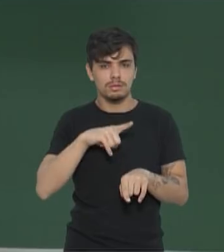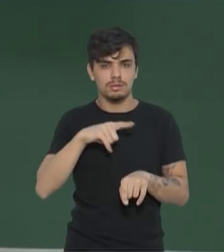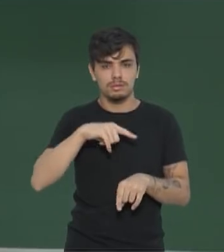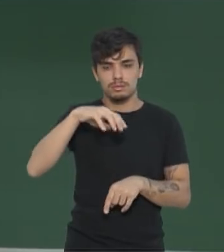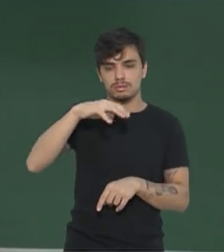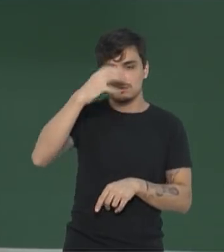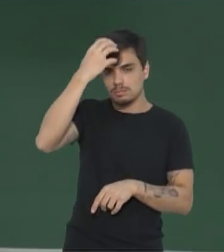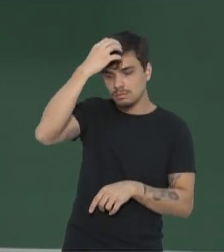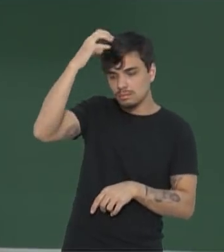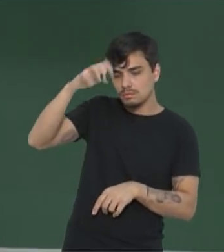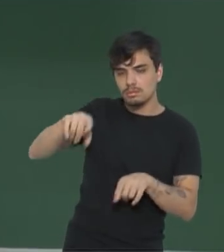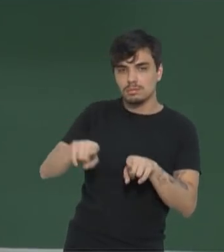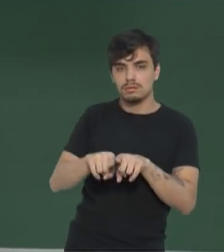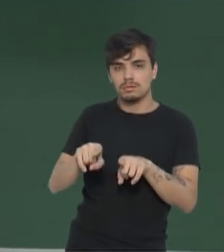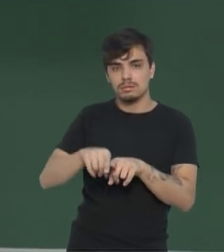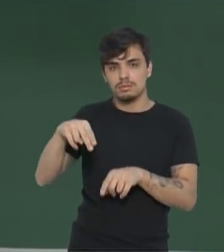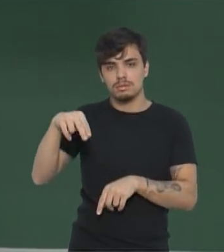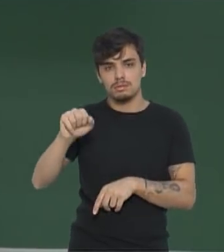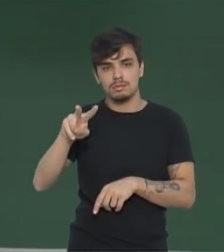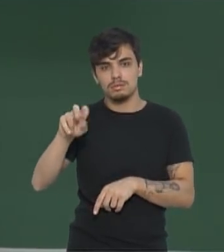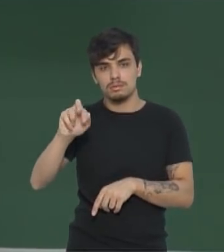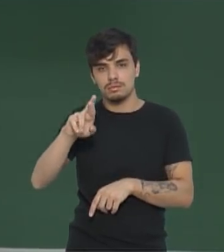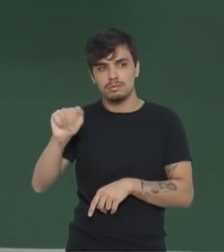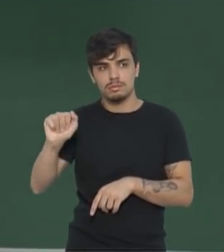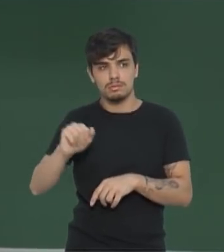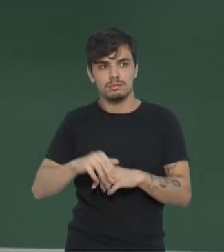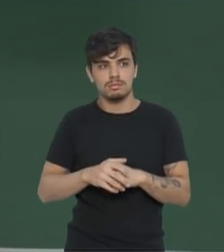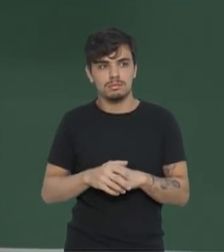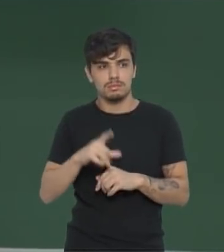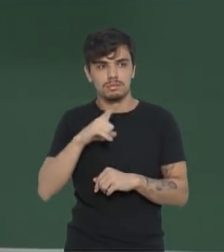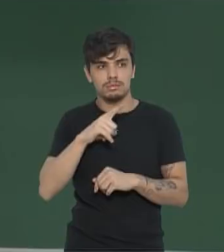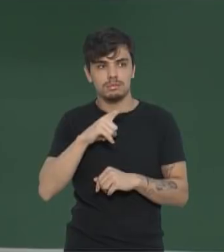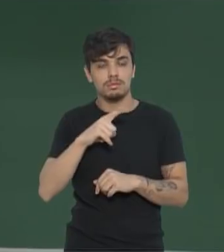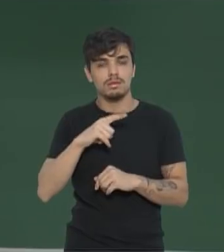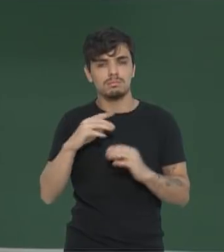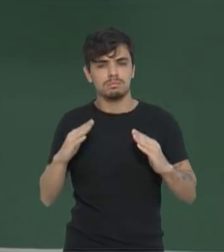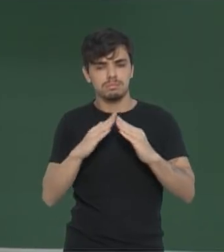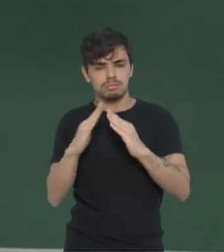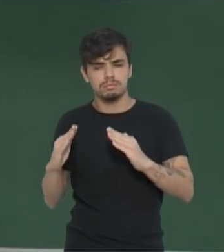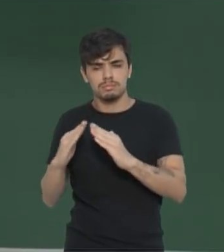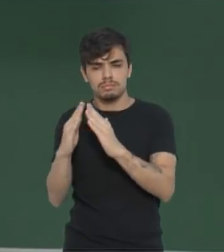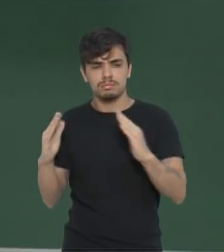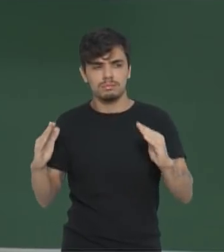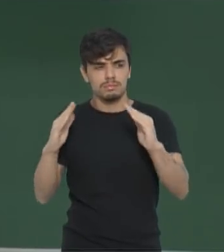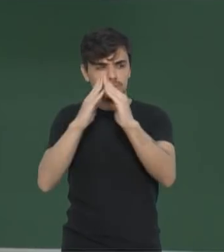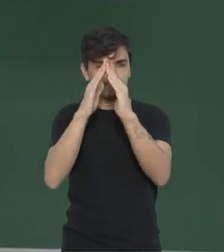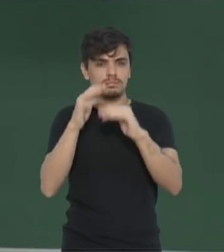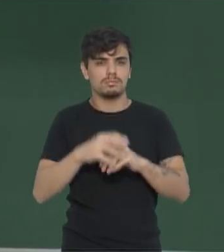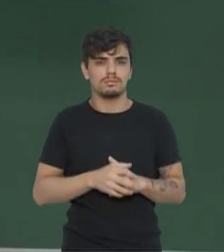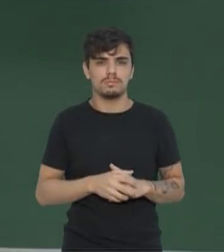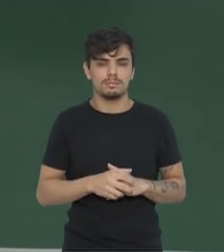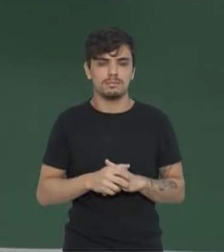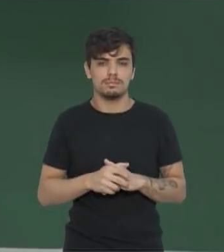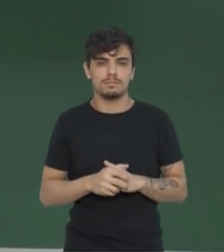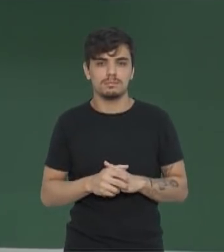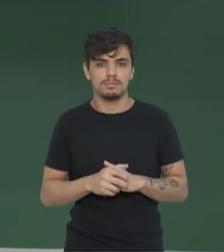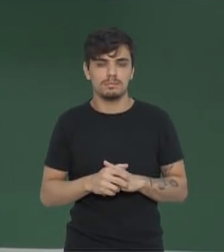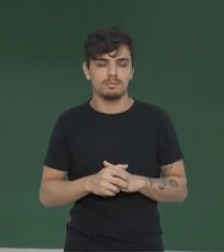de Leão, de Navarra, condado de Castela aqui na parte sudeste aqui de